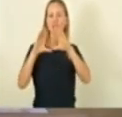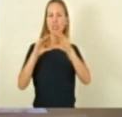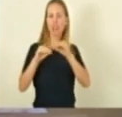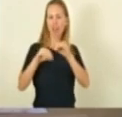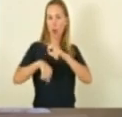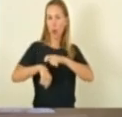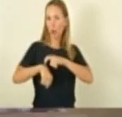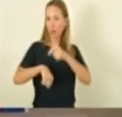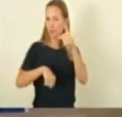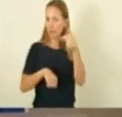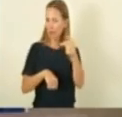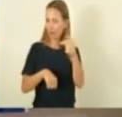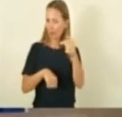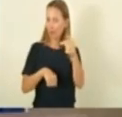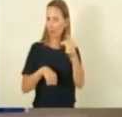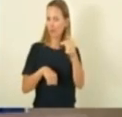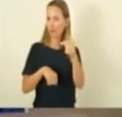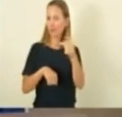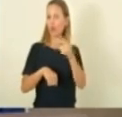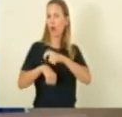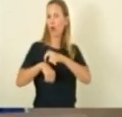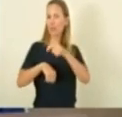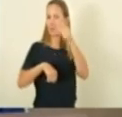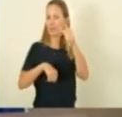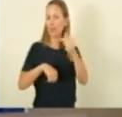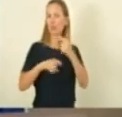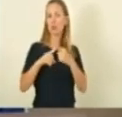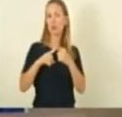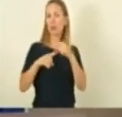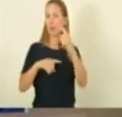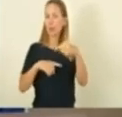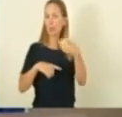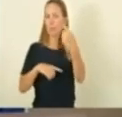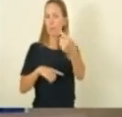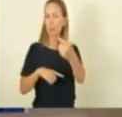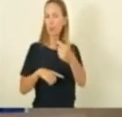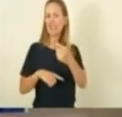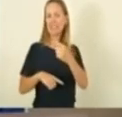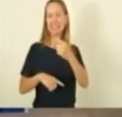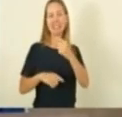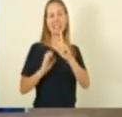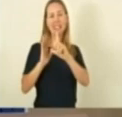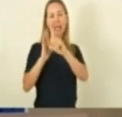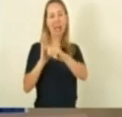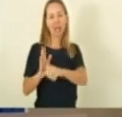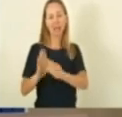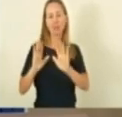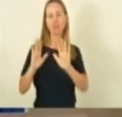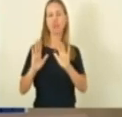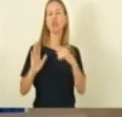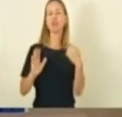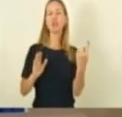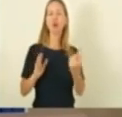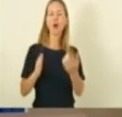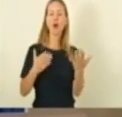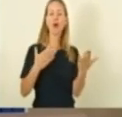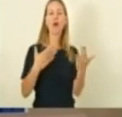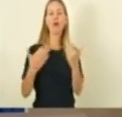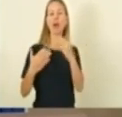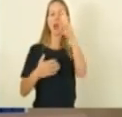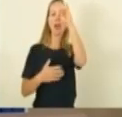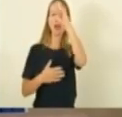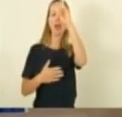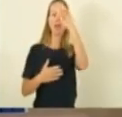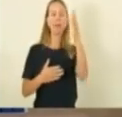que ser 7 horas, porque senão depois fica muito tarde. E a gente conversa, e a gente relembra o passado,